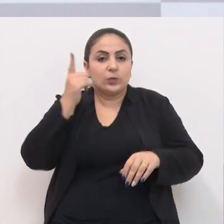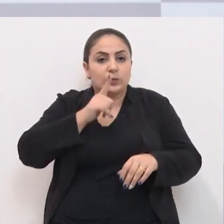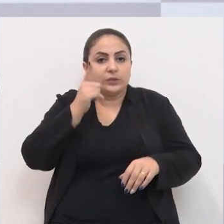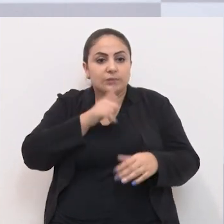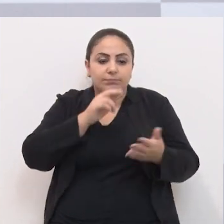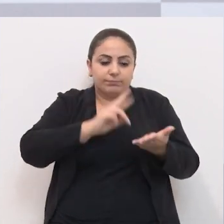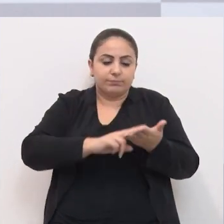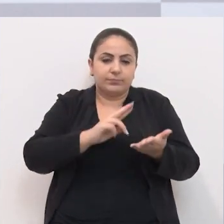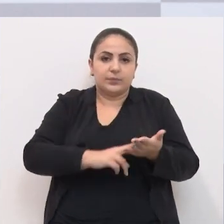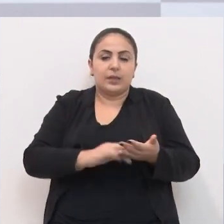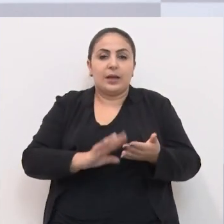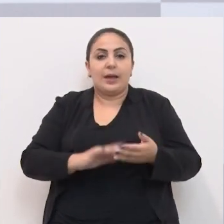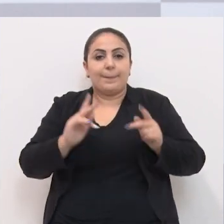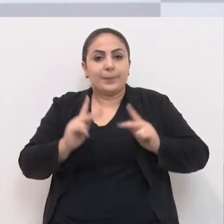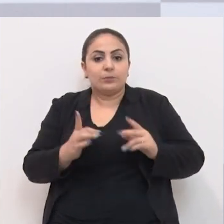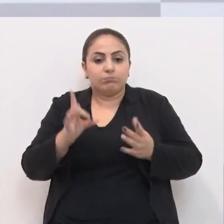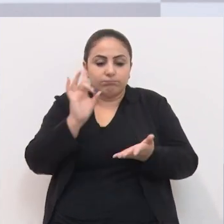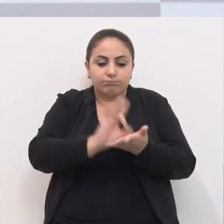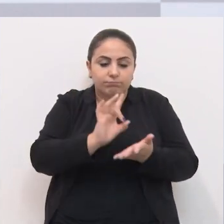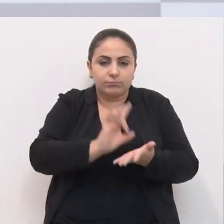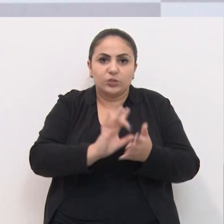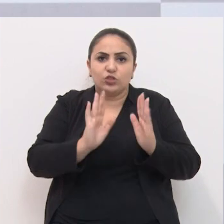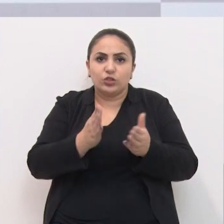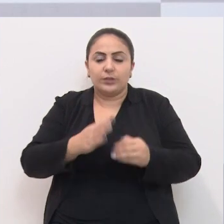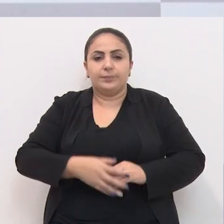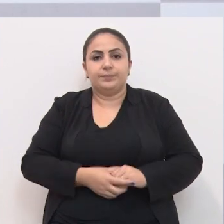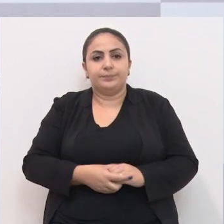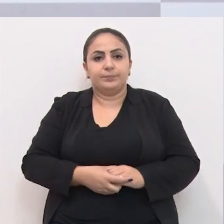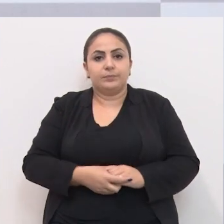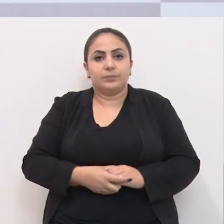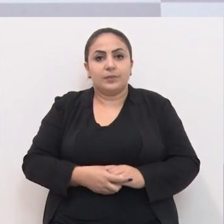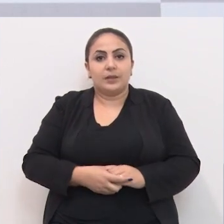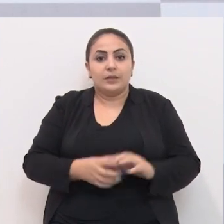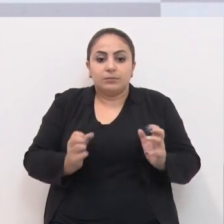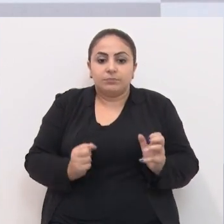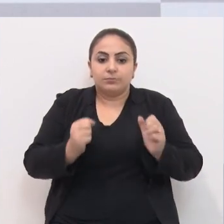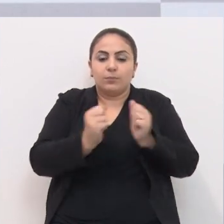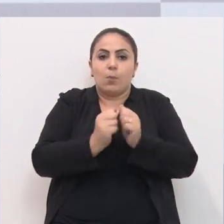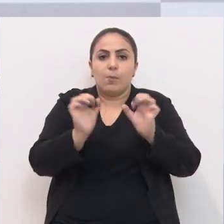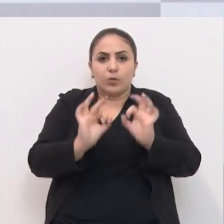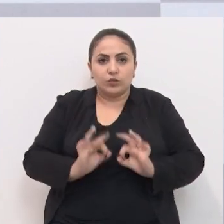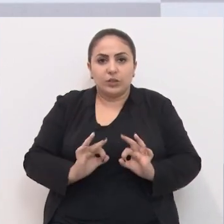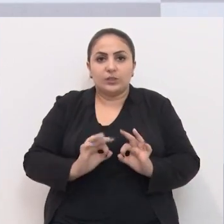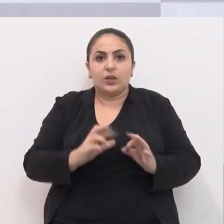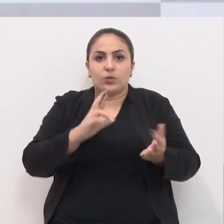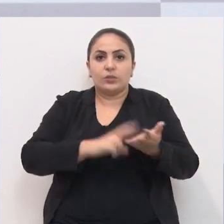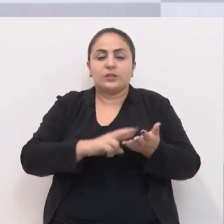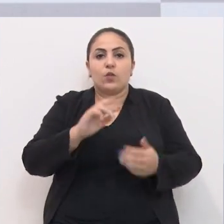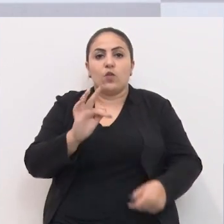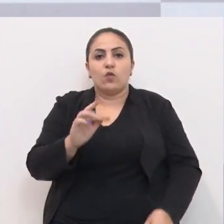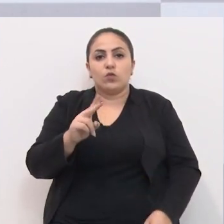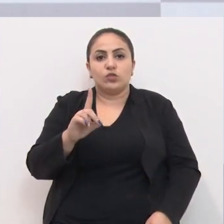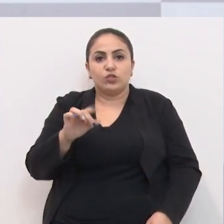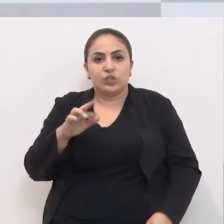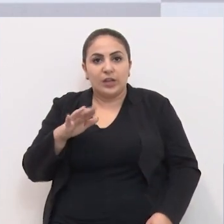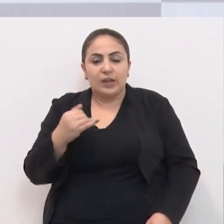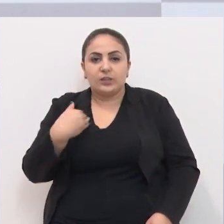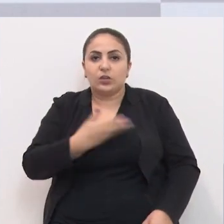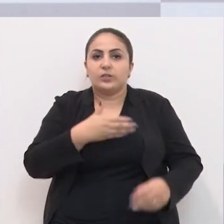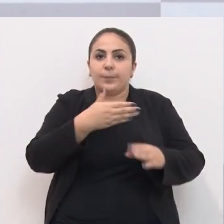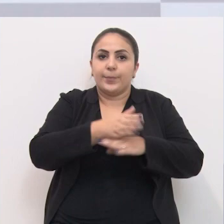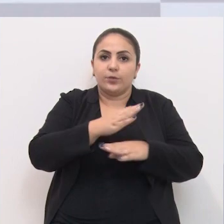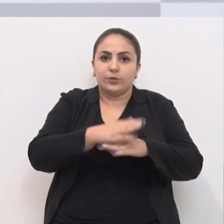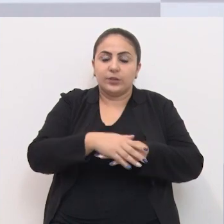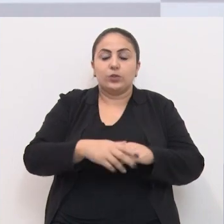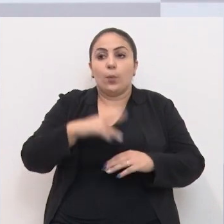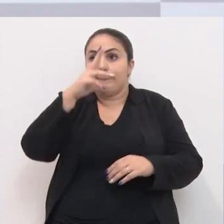Assim, proprietários de imóveis com mais de 5 anos poderão buscar o título definitivo da propriedade. Nós temos em